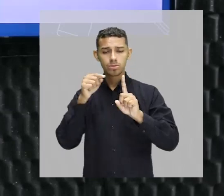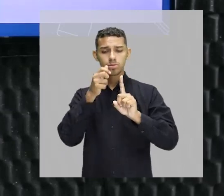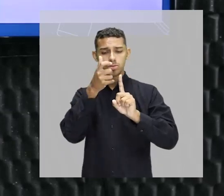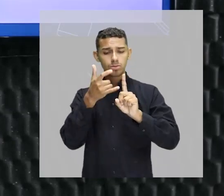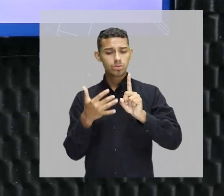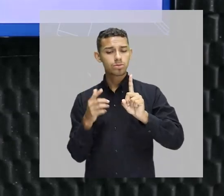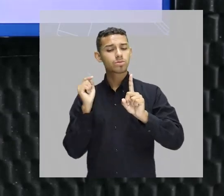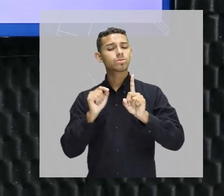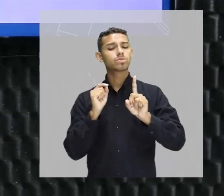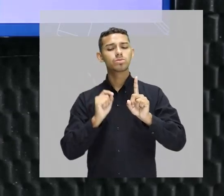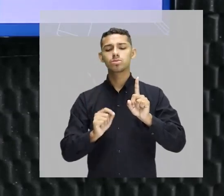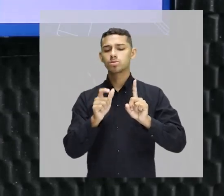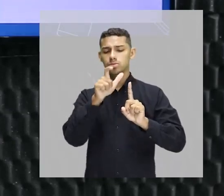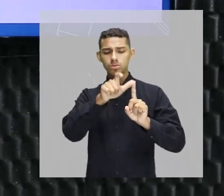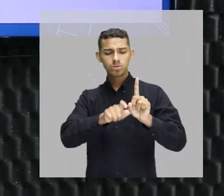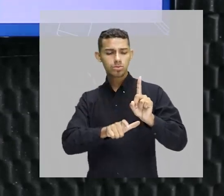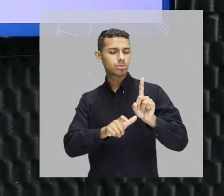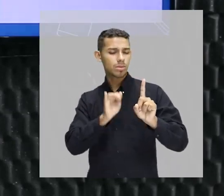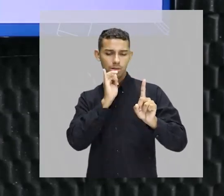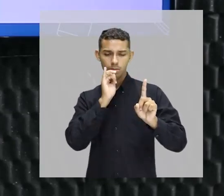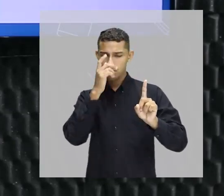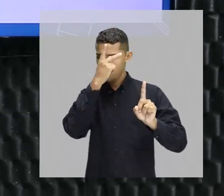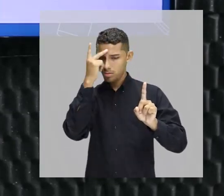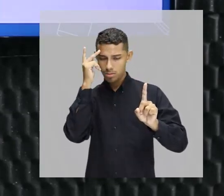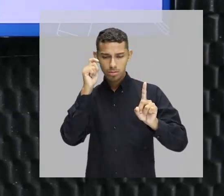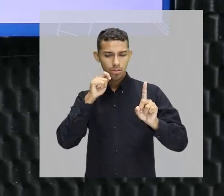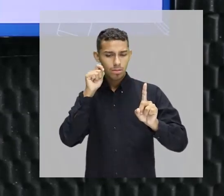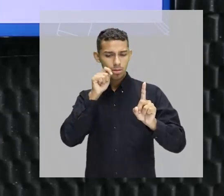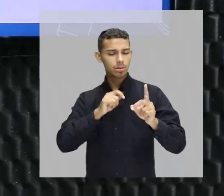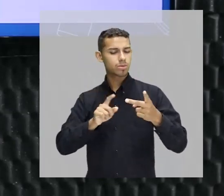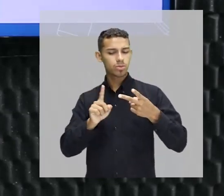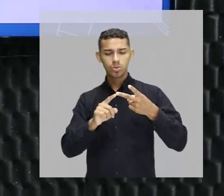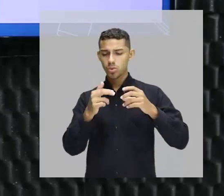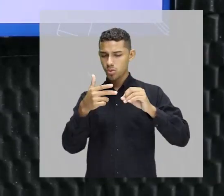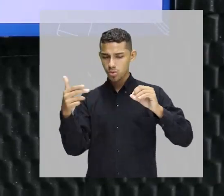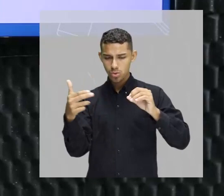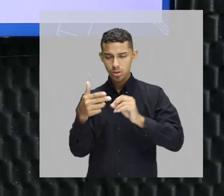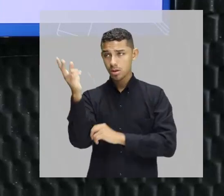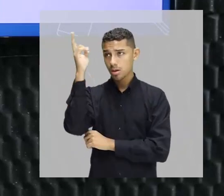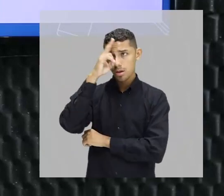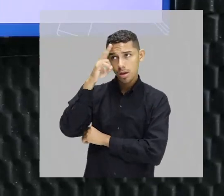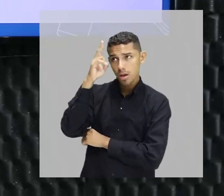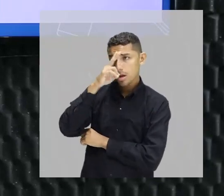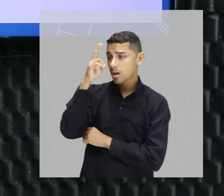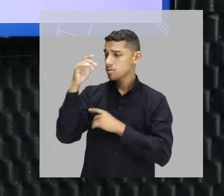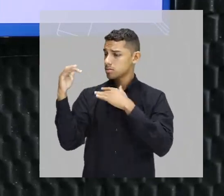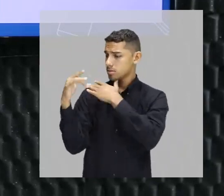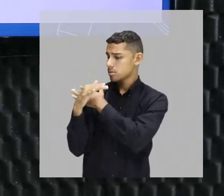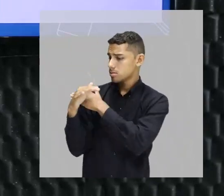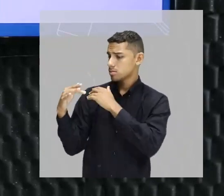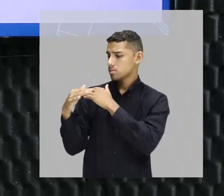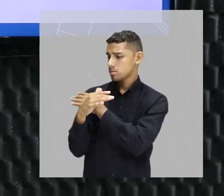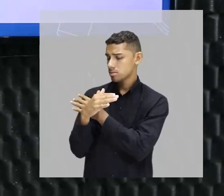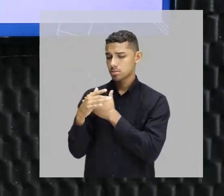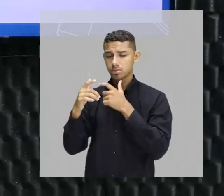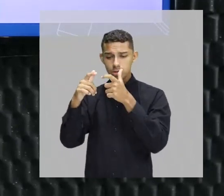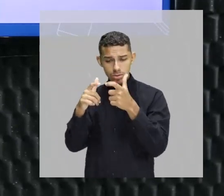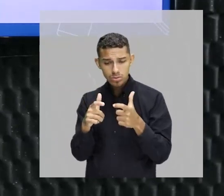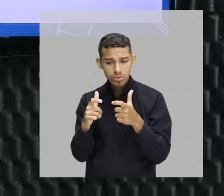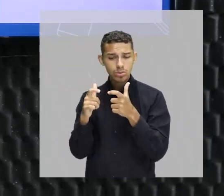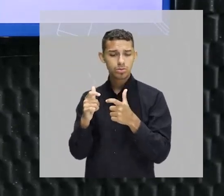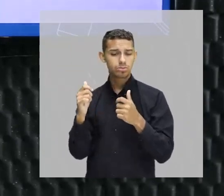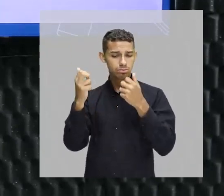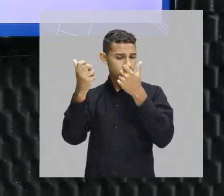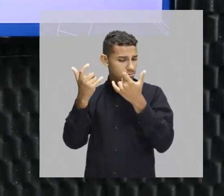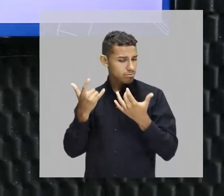A descrição do personagem, a descrição de um objeto, de uma lembrança, de uma cidade. Então, a descrição ela